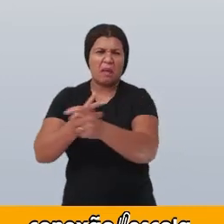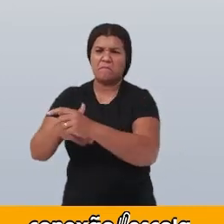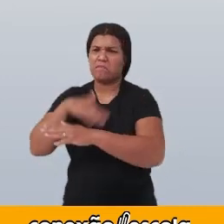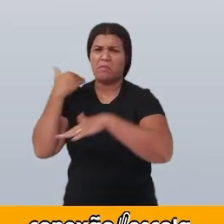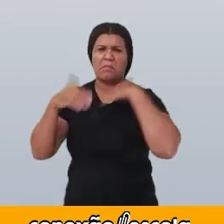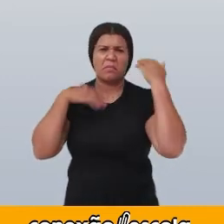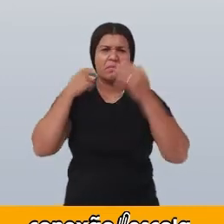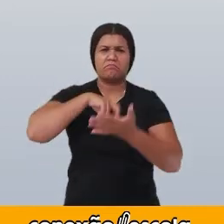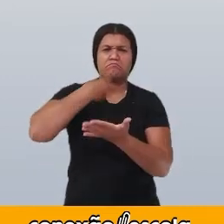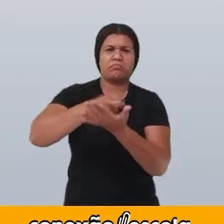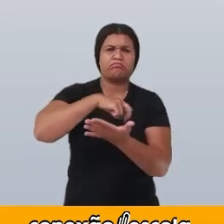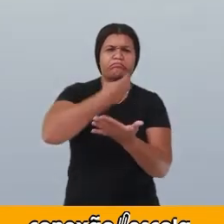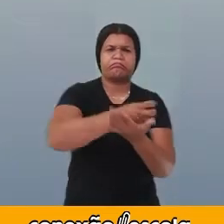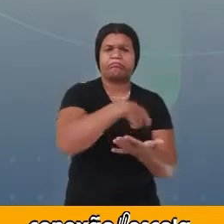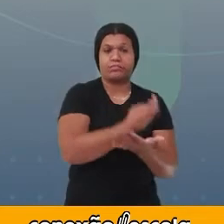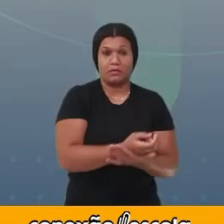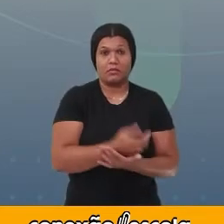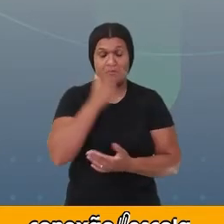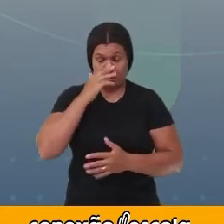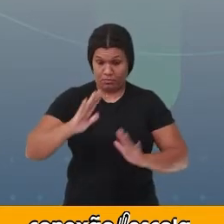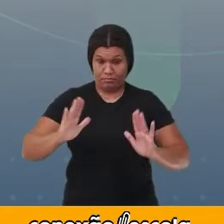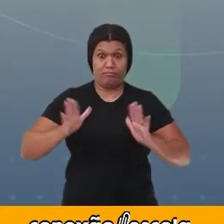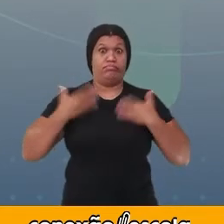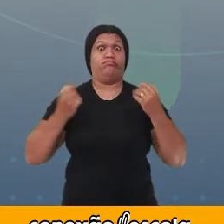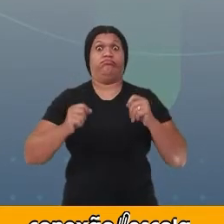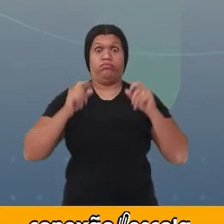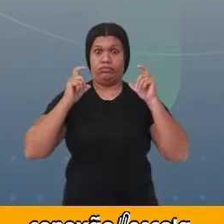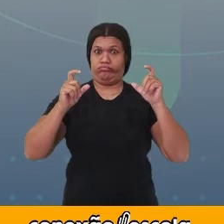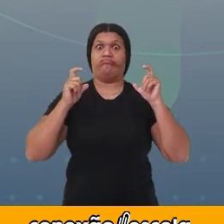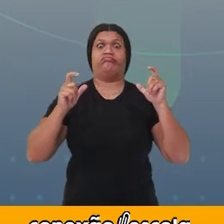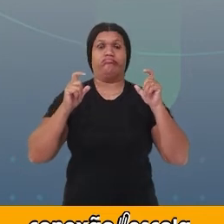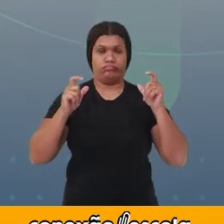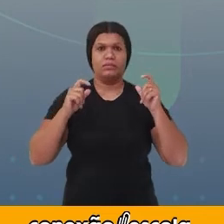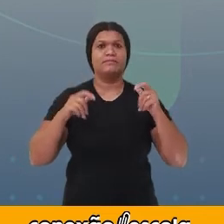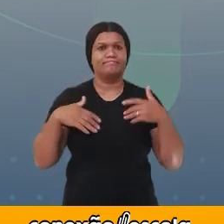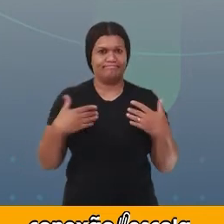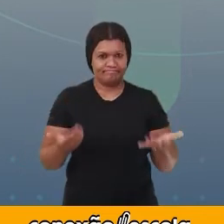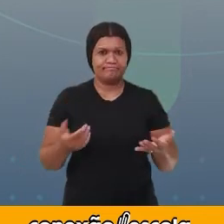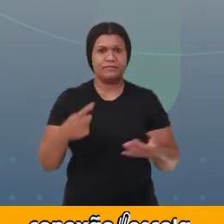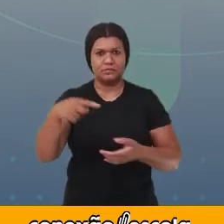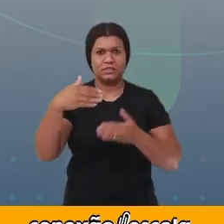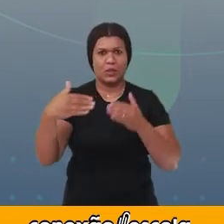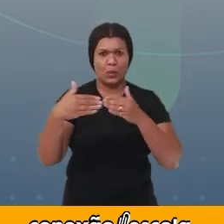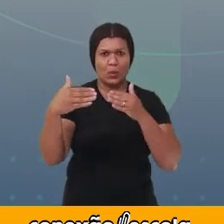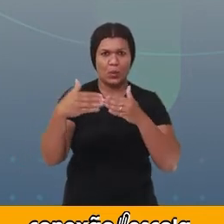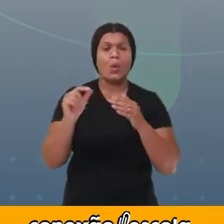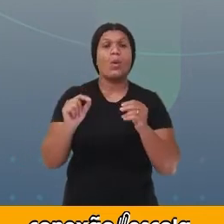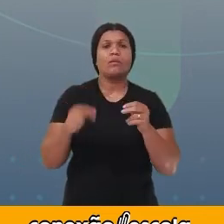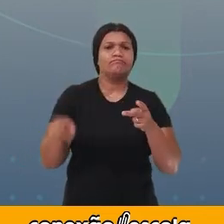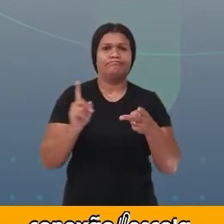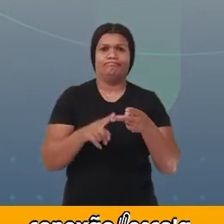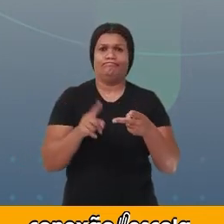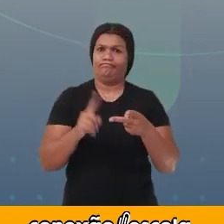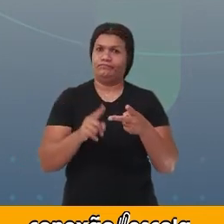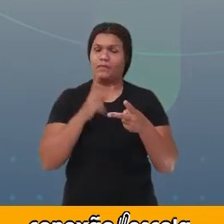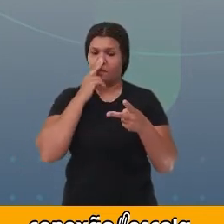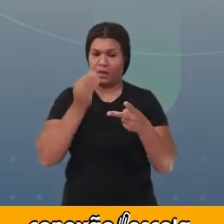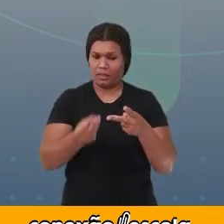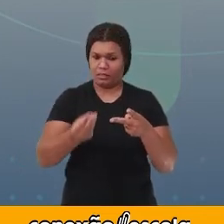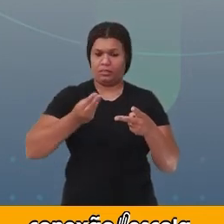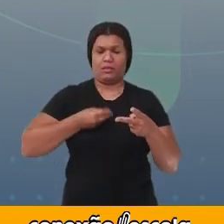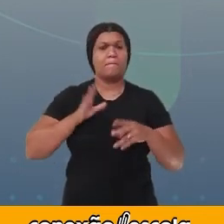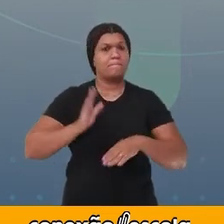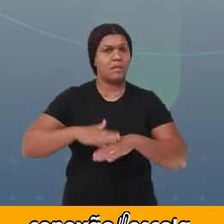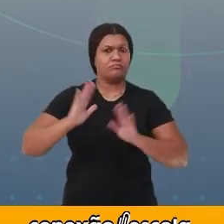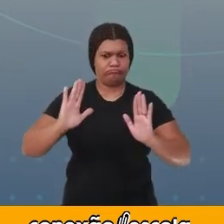leitor. Então, provavelmente, né, você deve concordar que a segunda manchete, ela traz